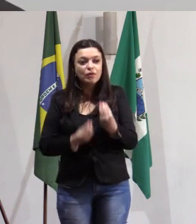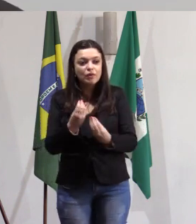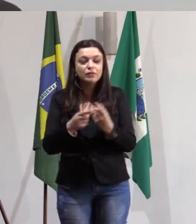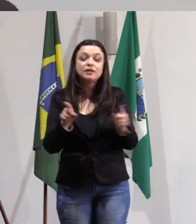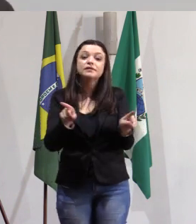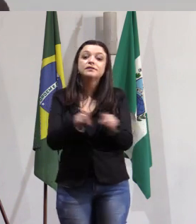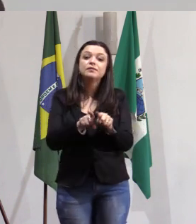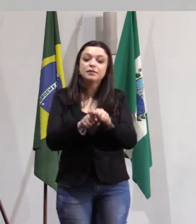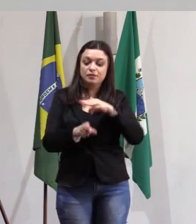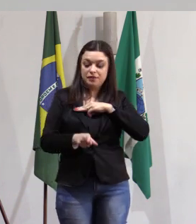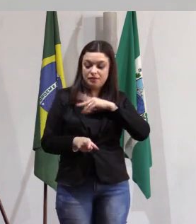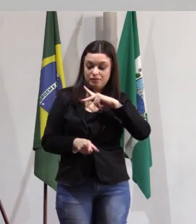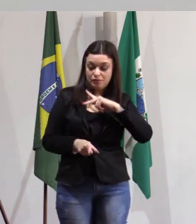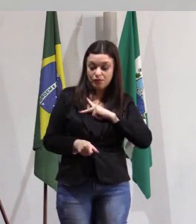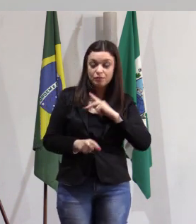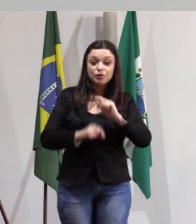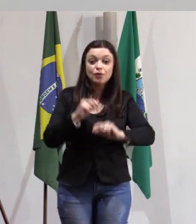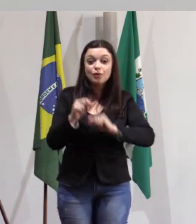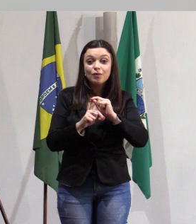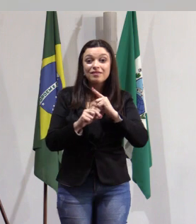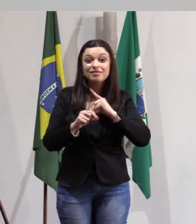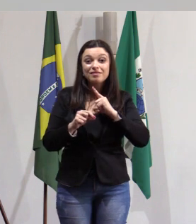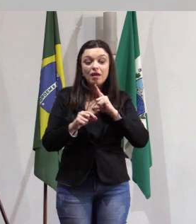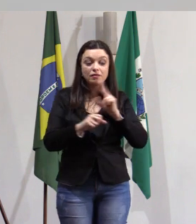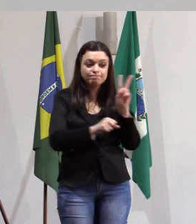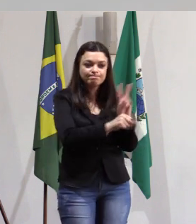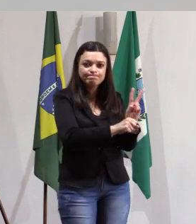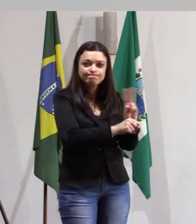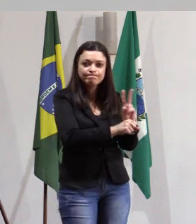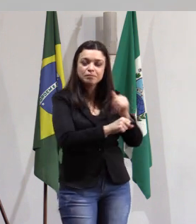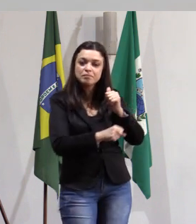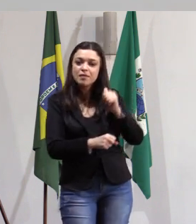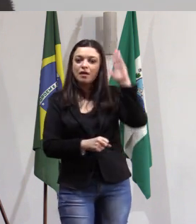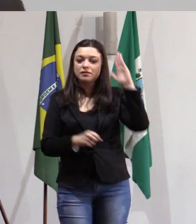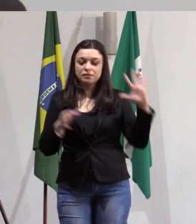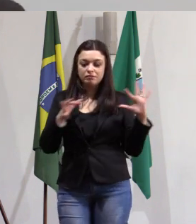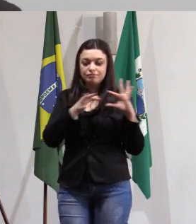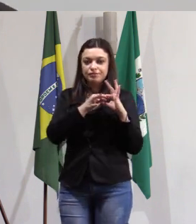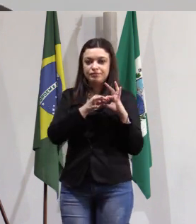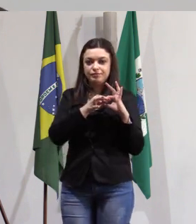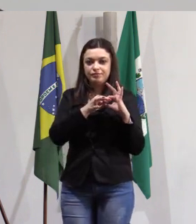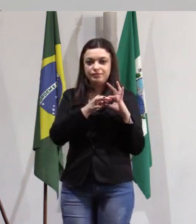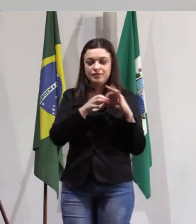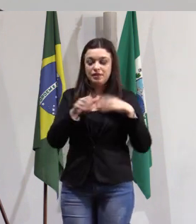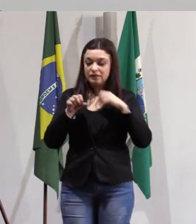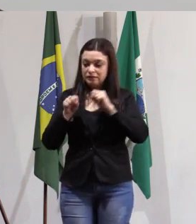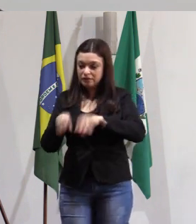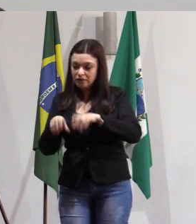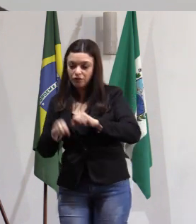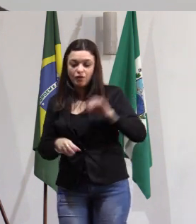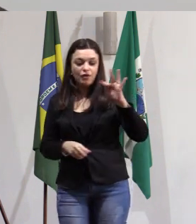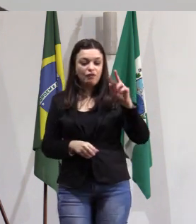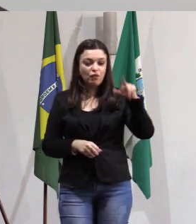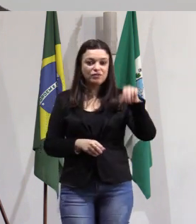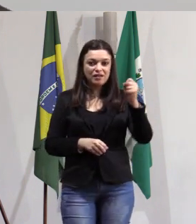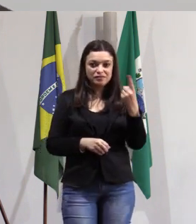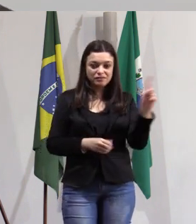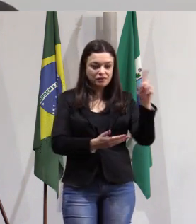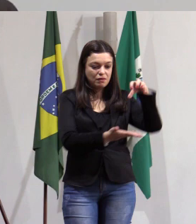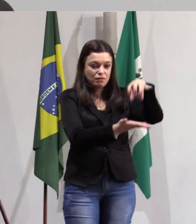todos nós sabemos, uma ligação umbilical com as próprias instituições de ensino, inclusive do ponto de vista